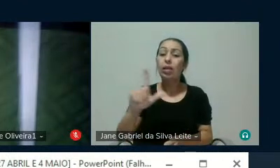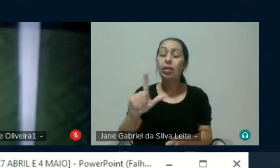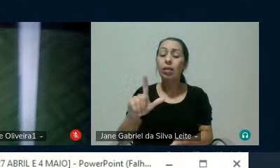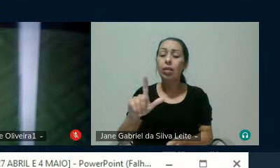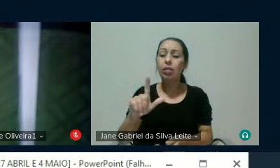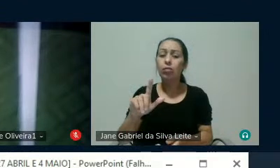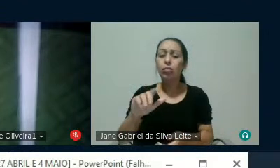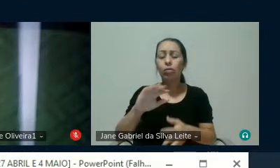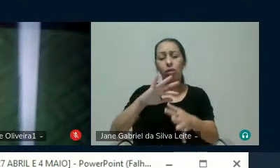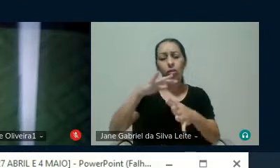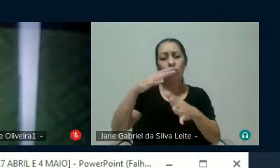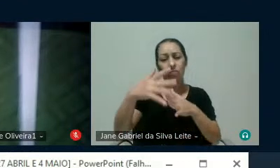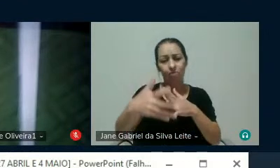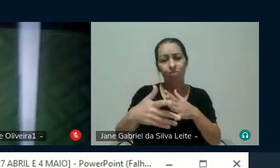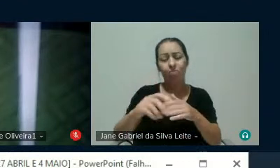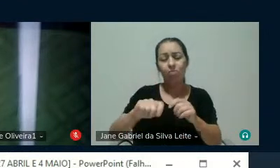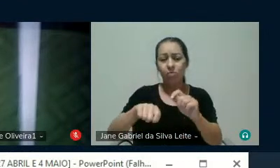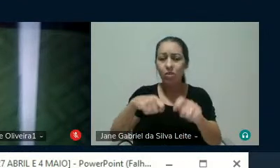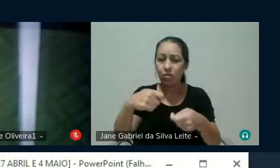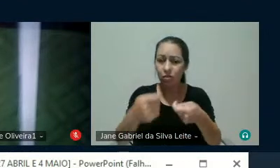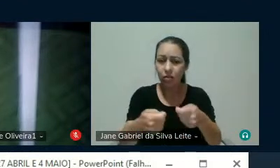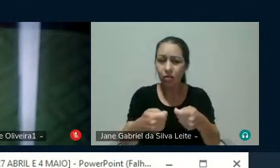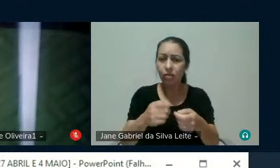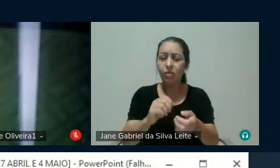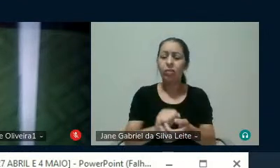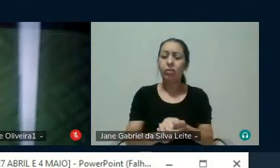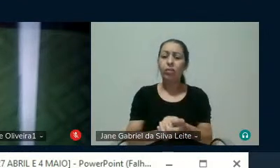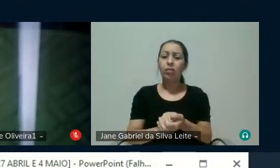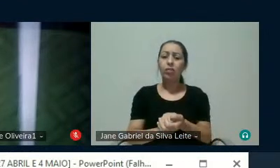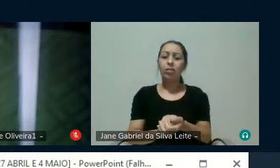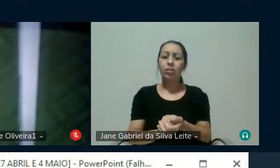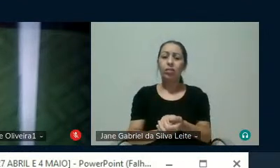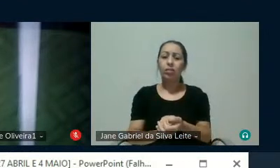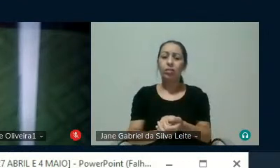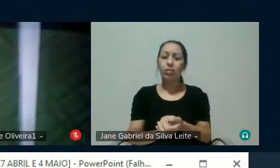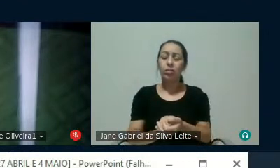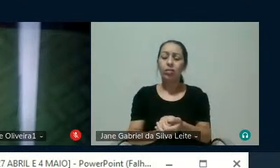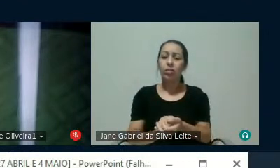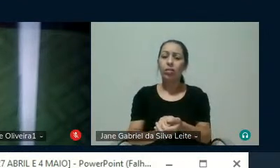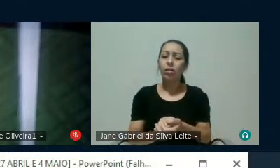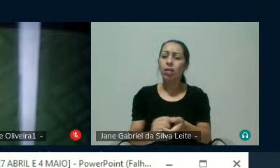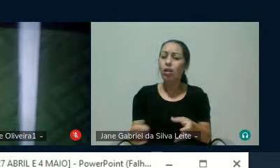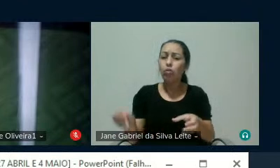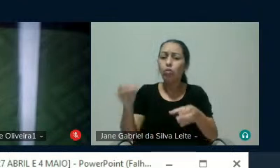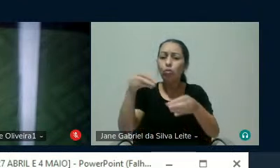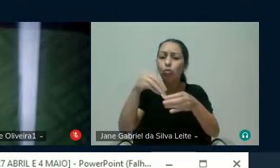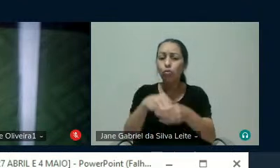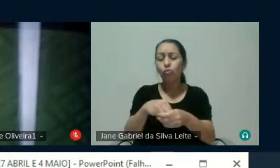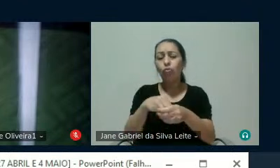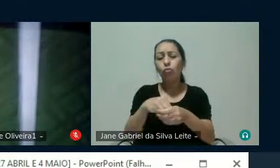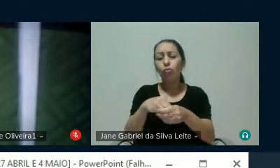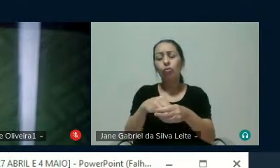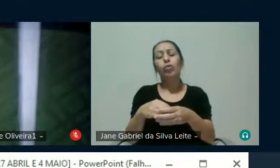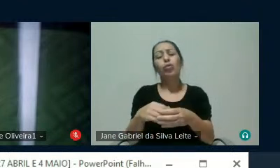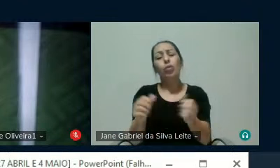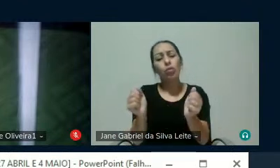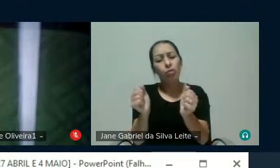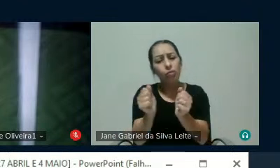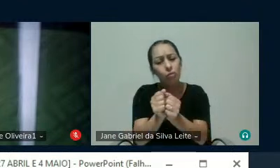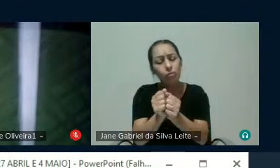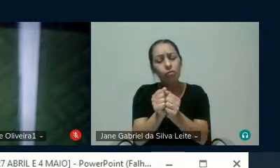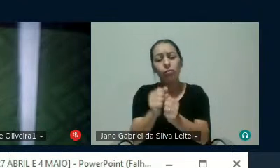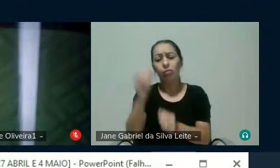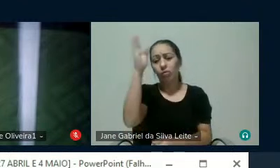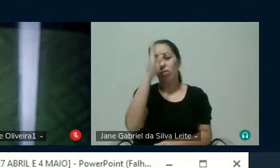a Libras é uma literatura em língua de sinais, ela faz parte da literatura brasileira também. Por isso que,